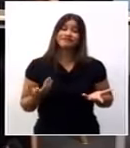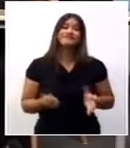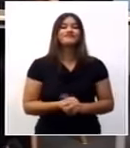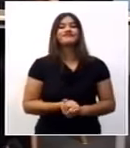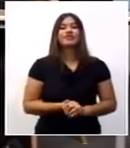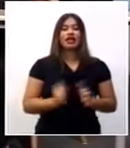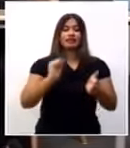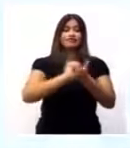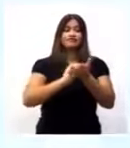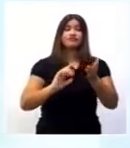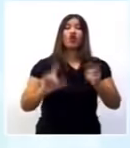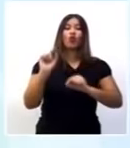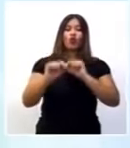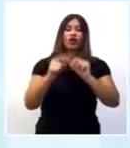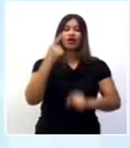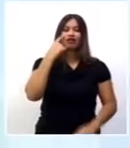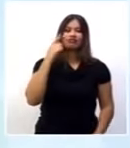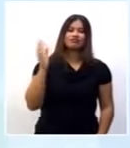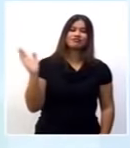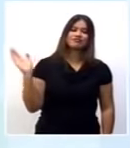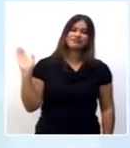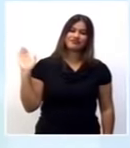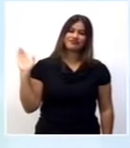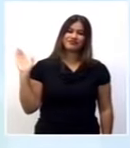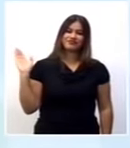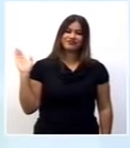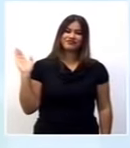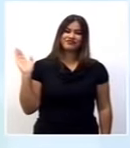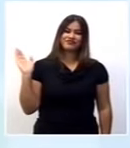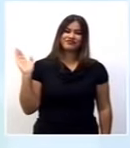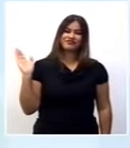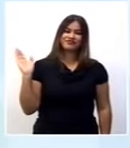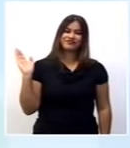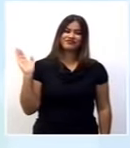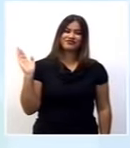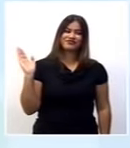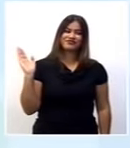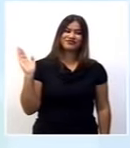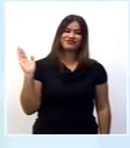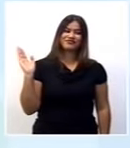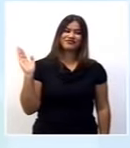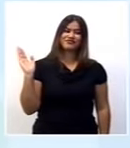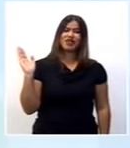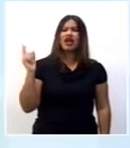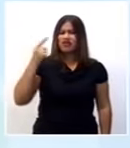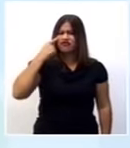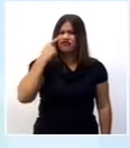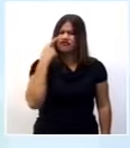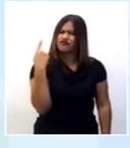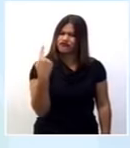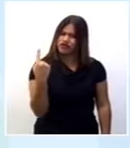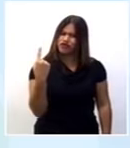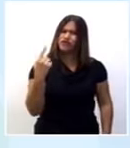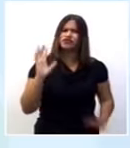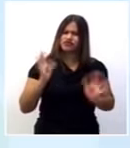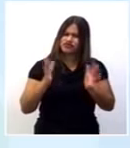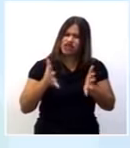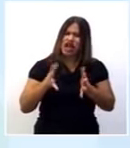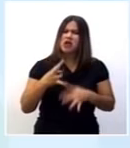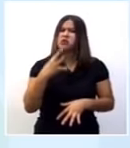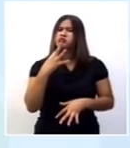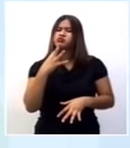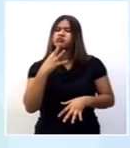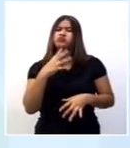isso, gente? Vocês conhecem essa imagem? Vocês já viram uma imagem dessa? Isso é um documento histórico?